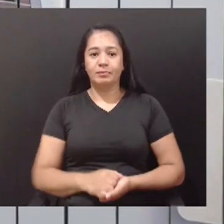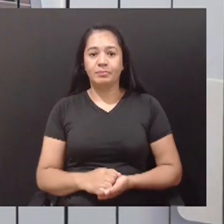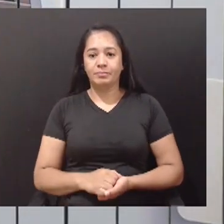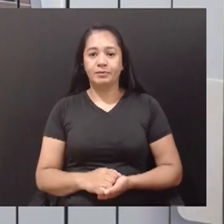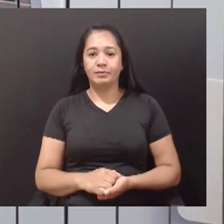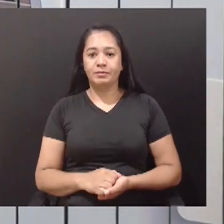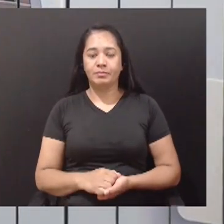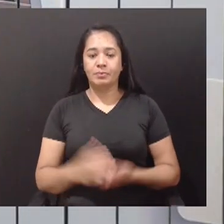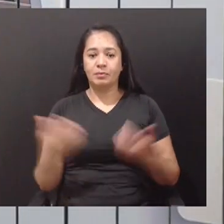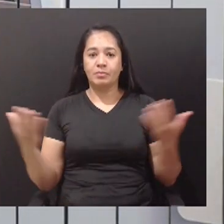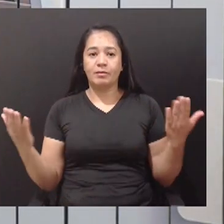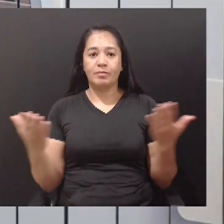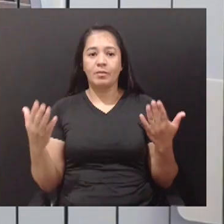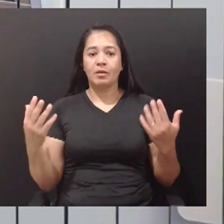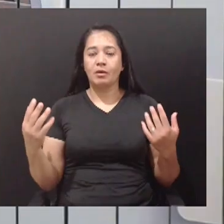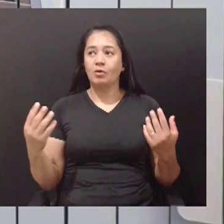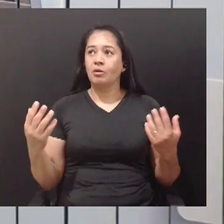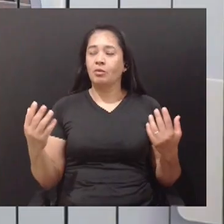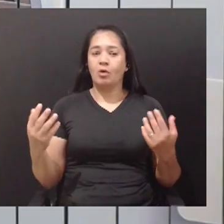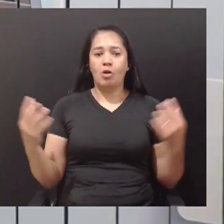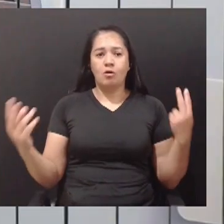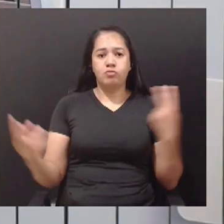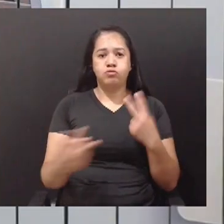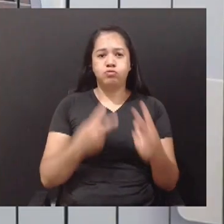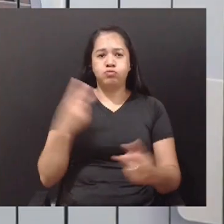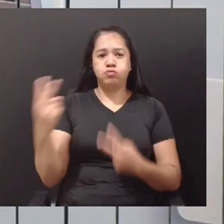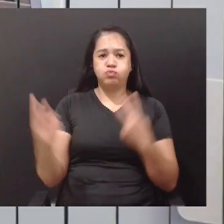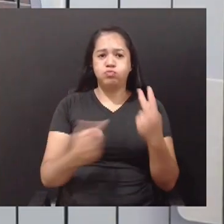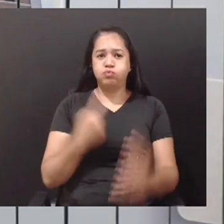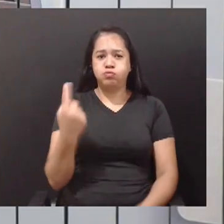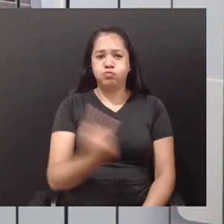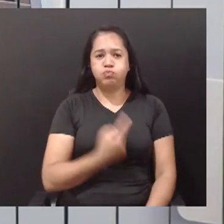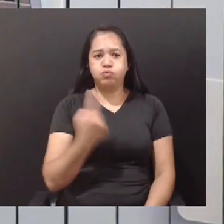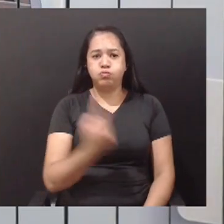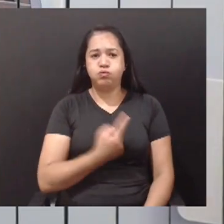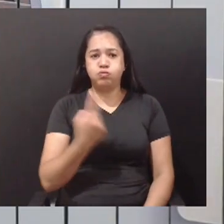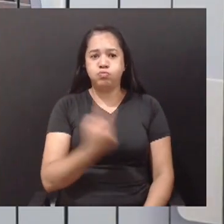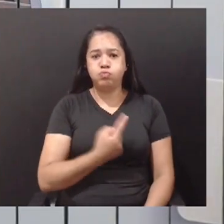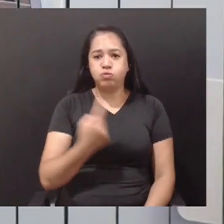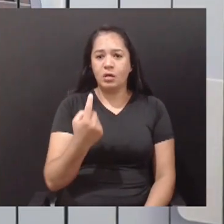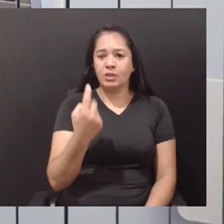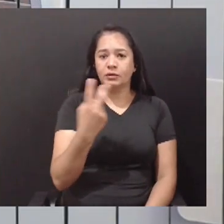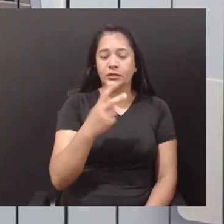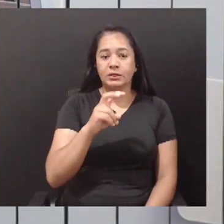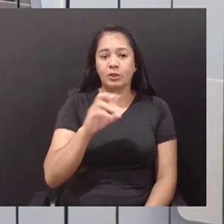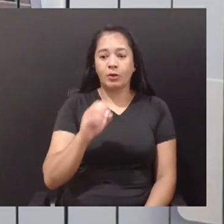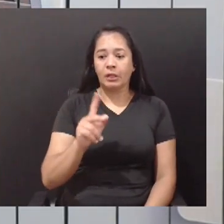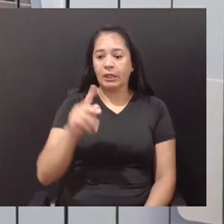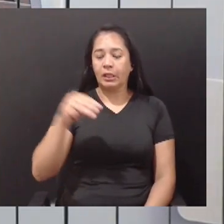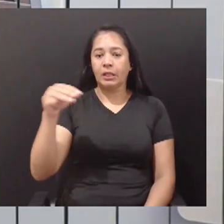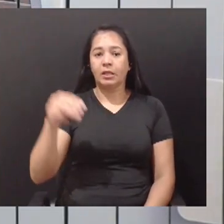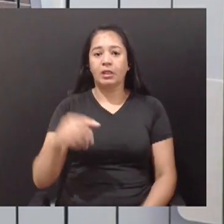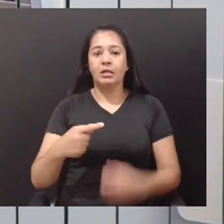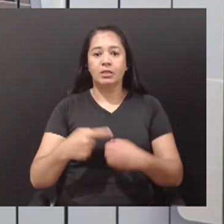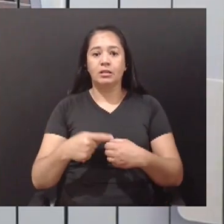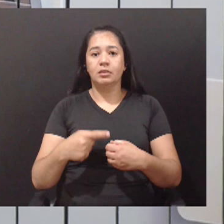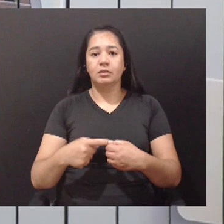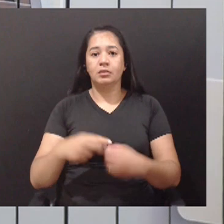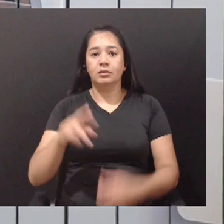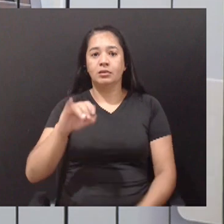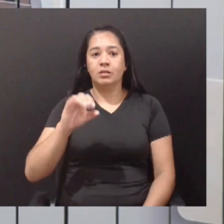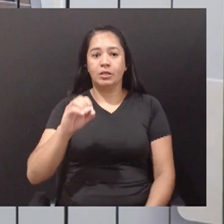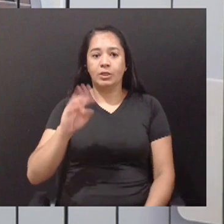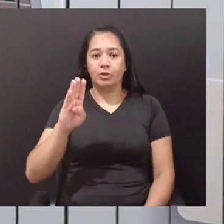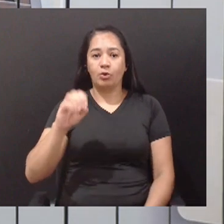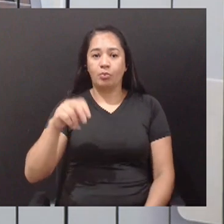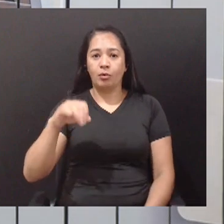Recentemente, um tornado com ventos de até 250 km por hora atingiu a cidade de Rio Bonito do